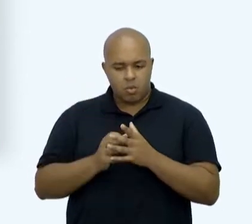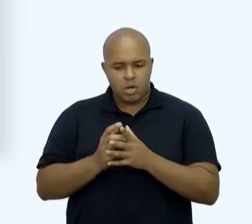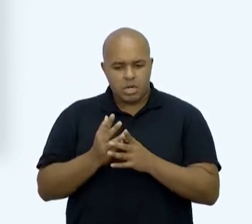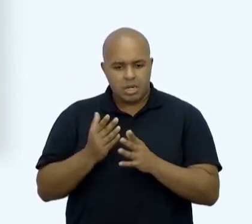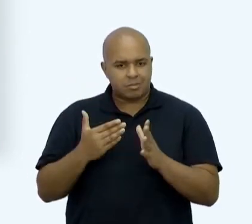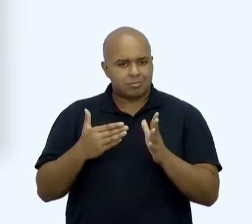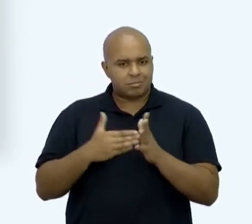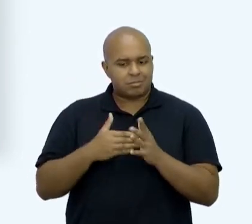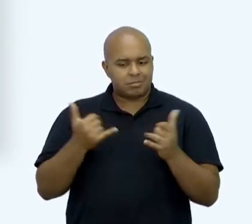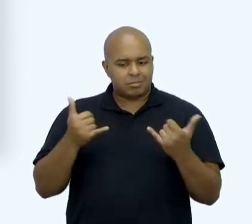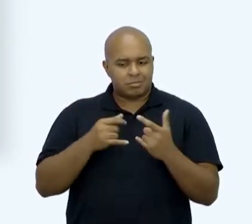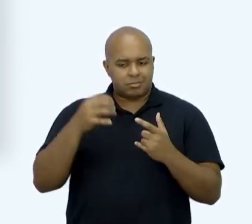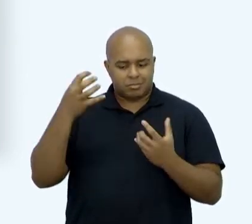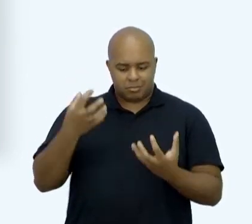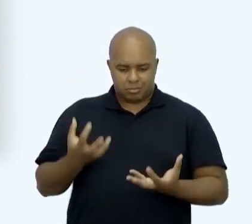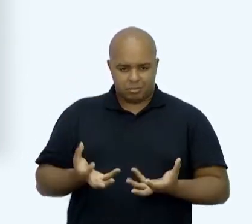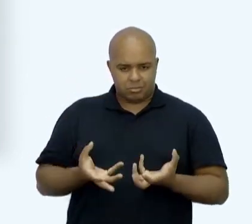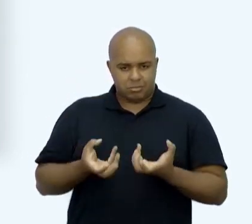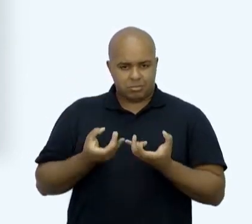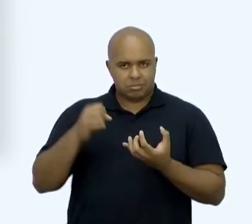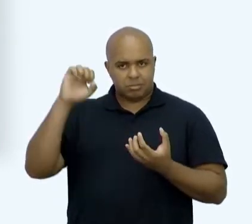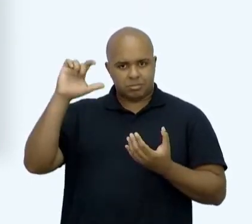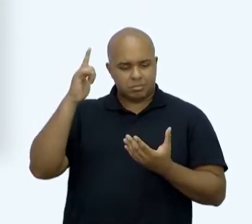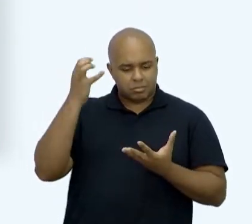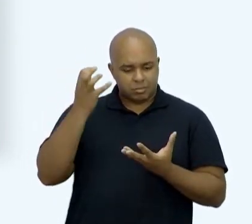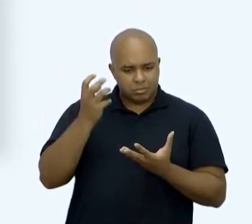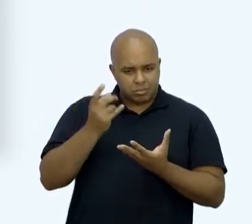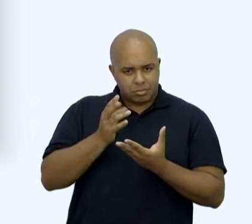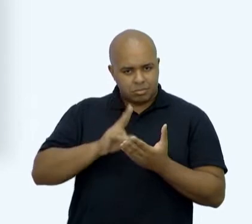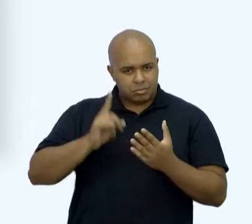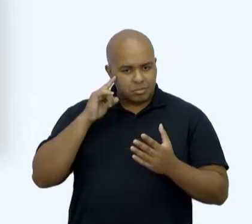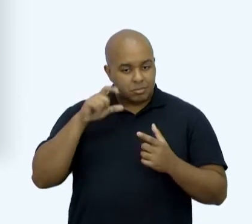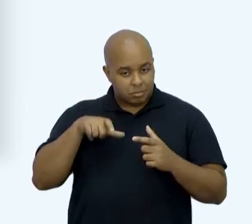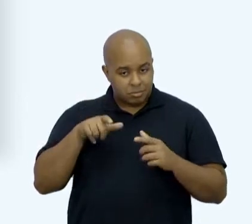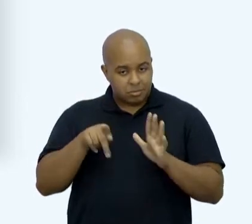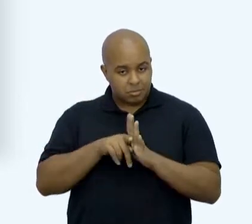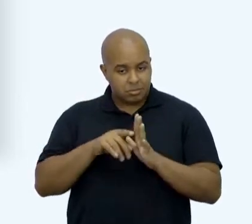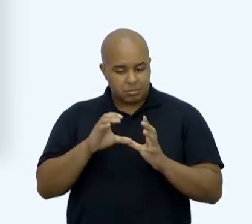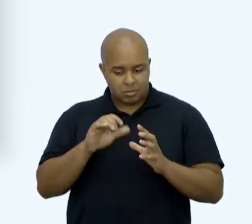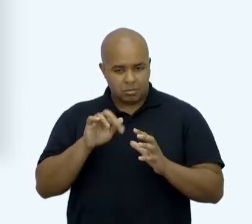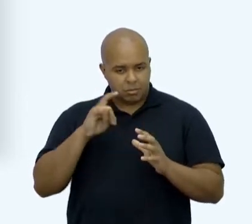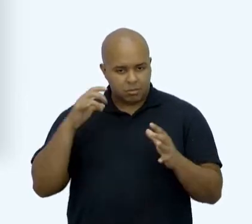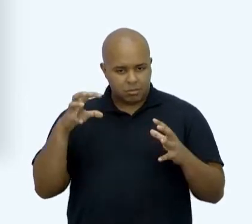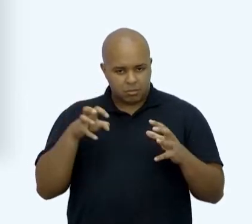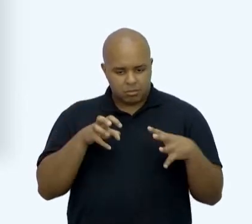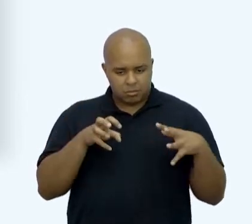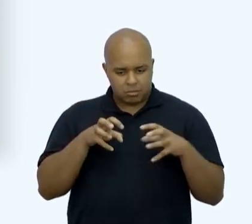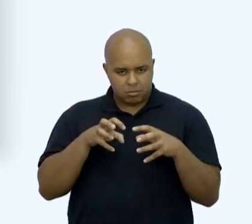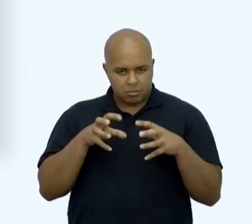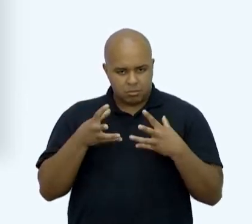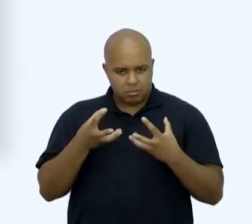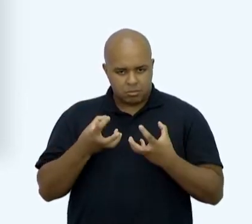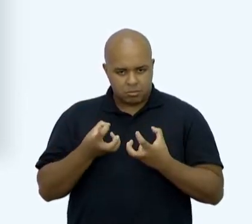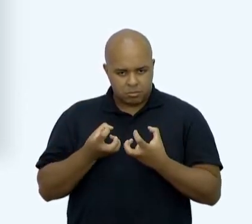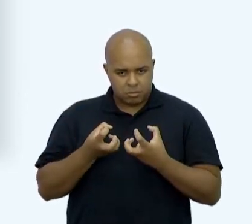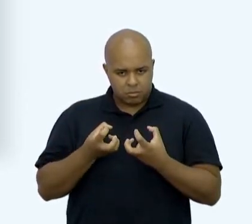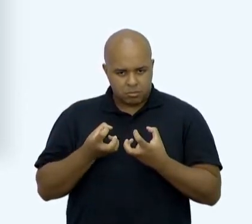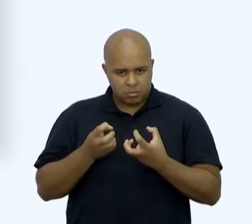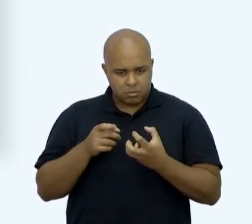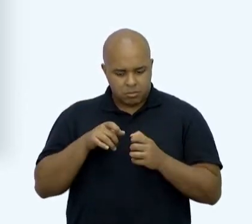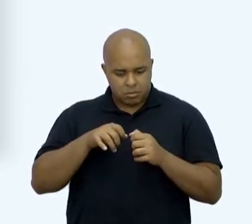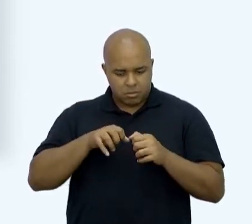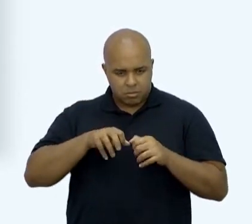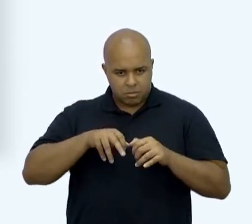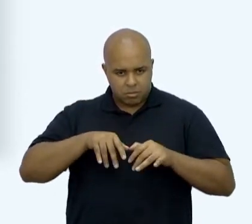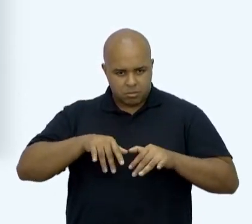ilimitada de energia que vem do Sol. Usando isto, o carbono atmosférico é absorvido e passa